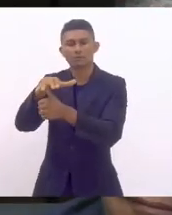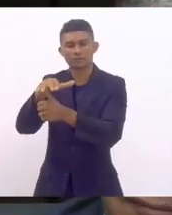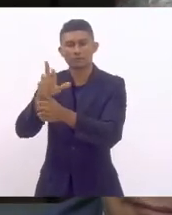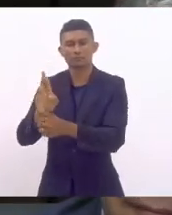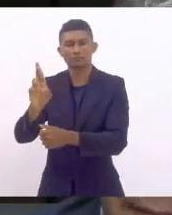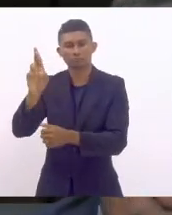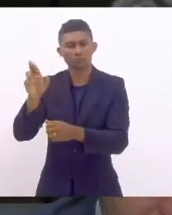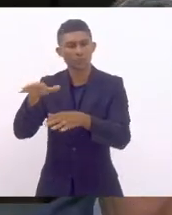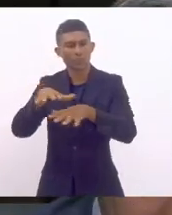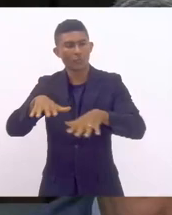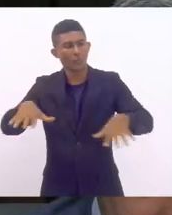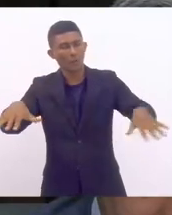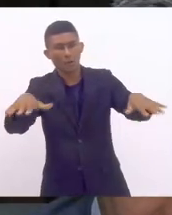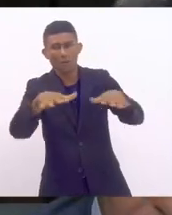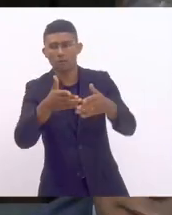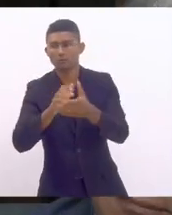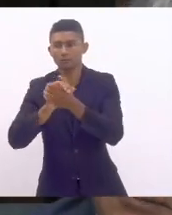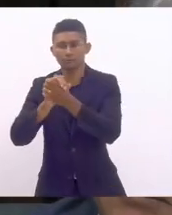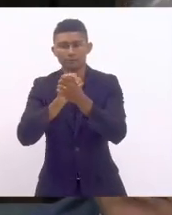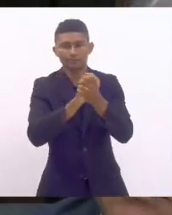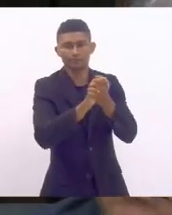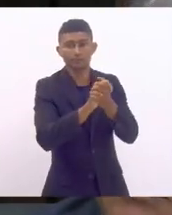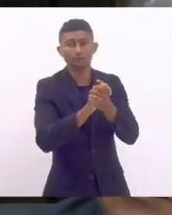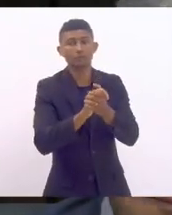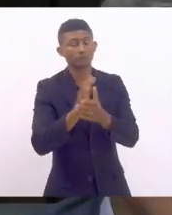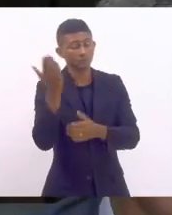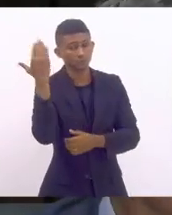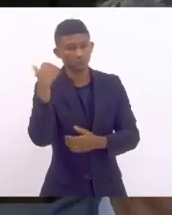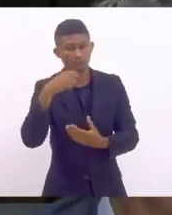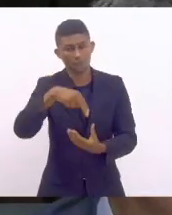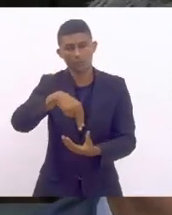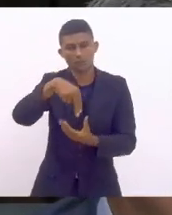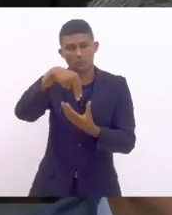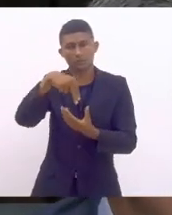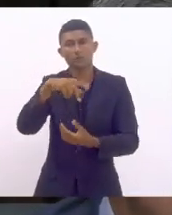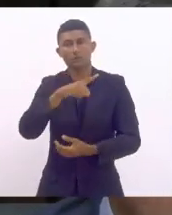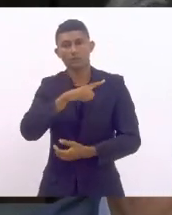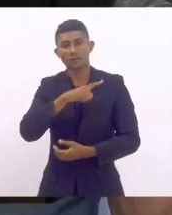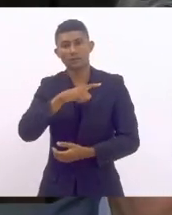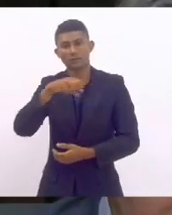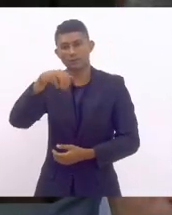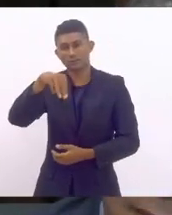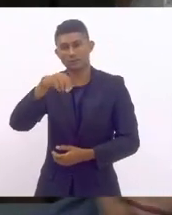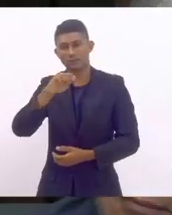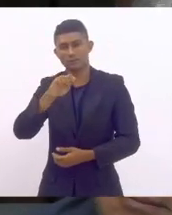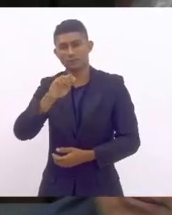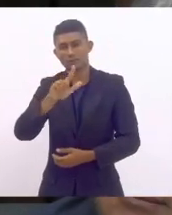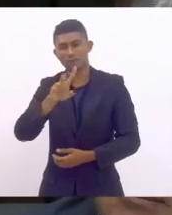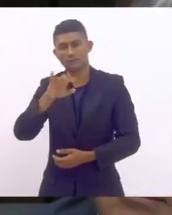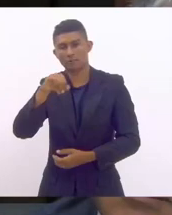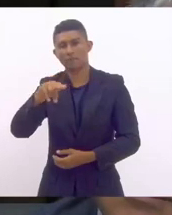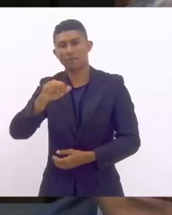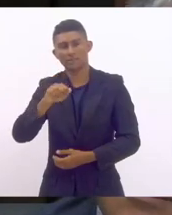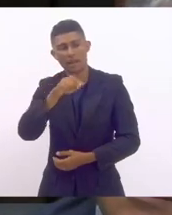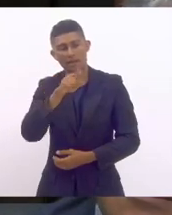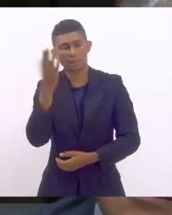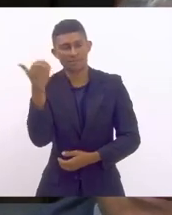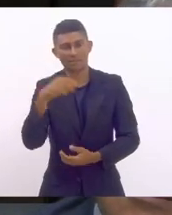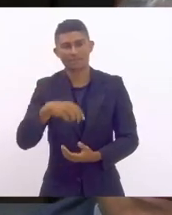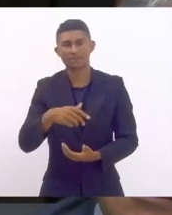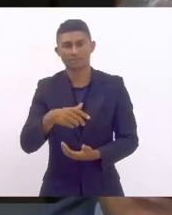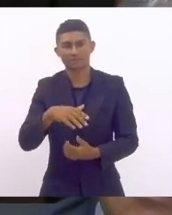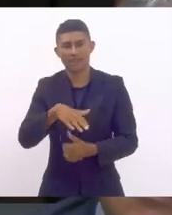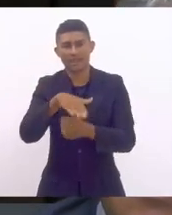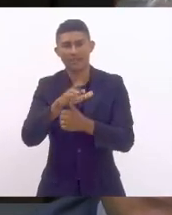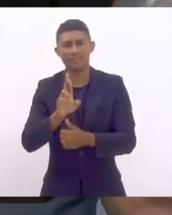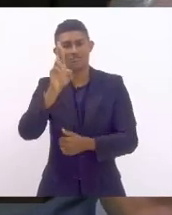aqui representada e lembrar que já tivemos uma reitora na Unirio a reitora Malvina tuttman a complementar também